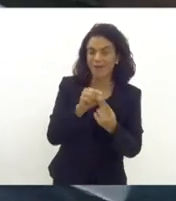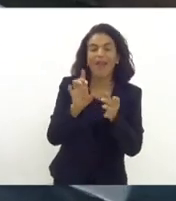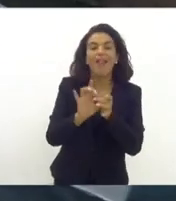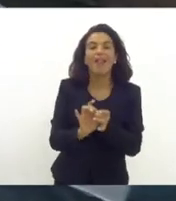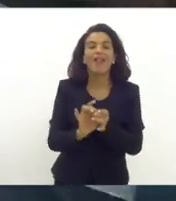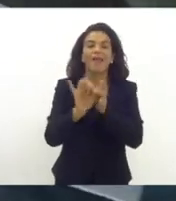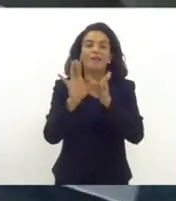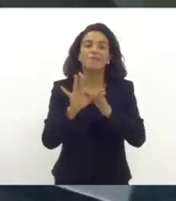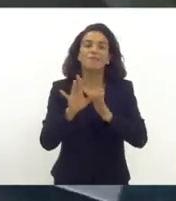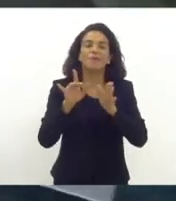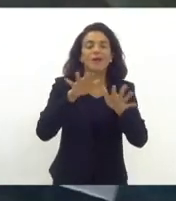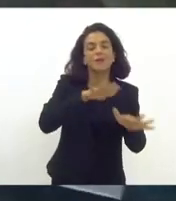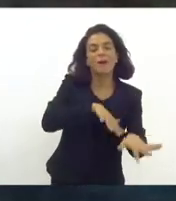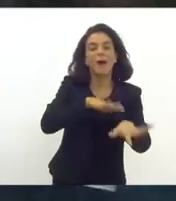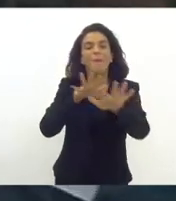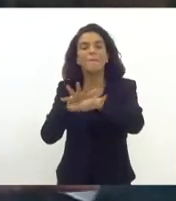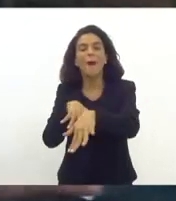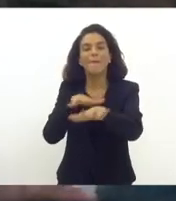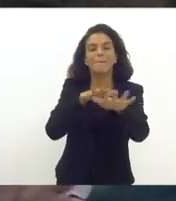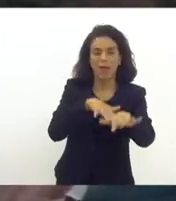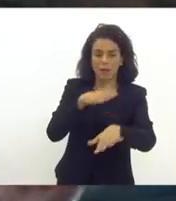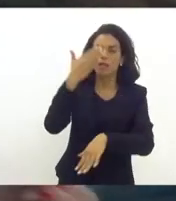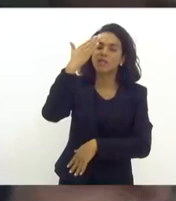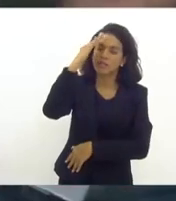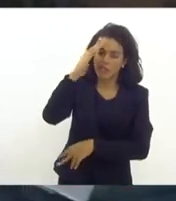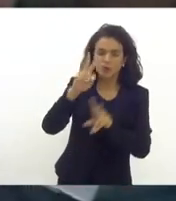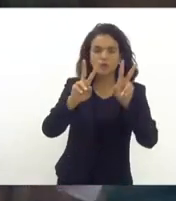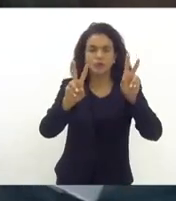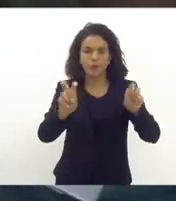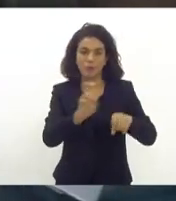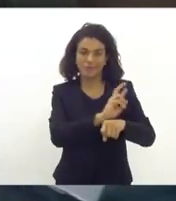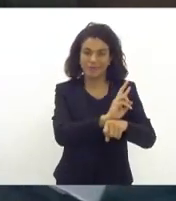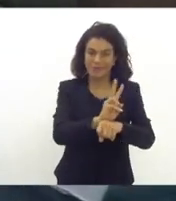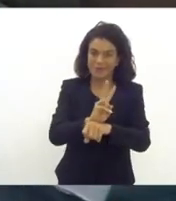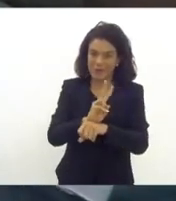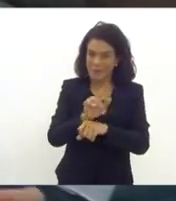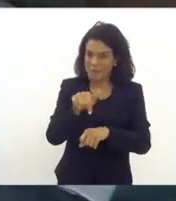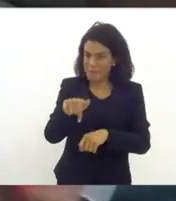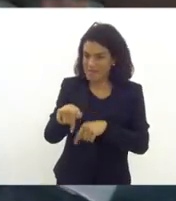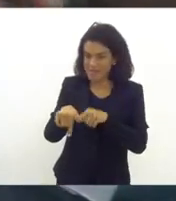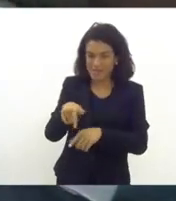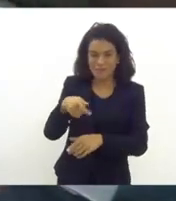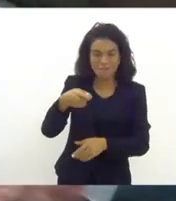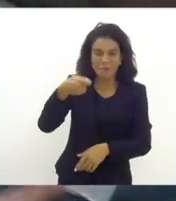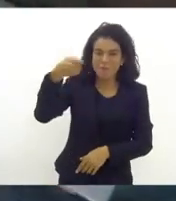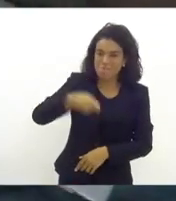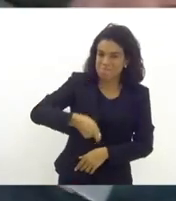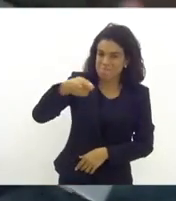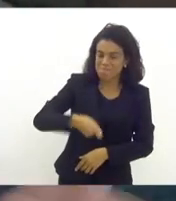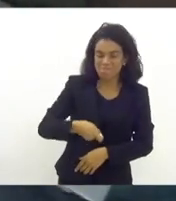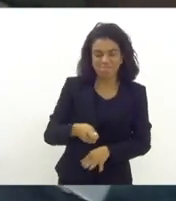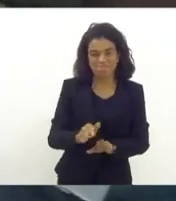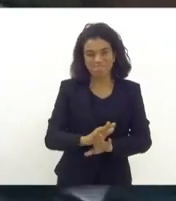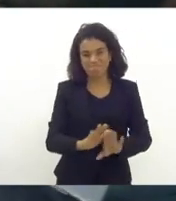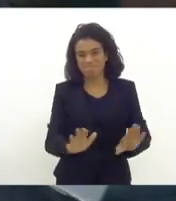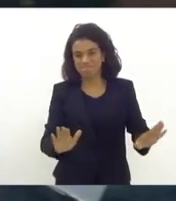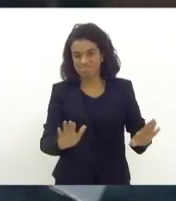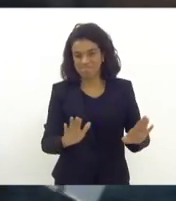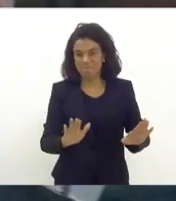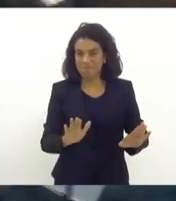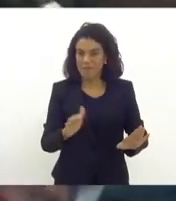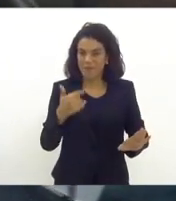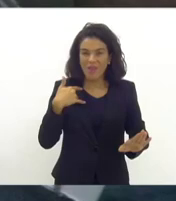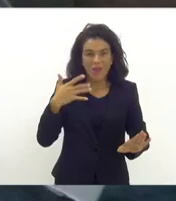liberdade de poder entendemos as questões de segurança mas elas não podem engessar mais então eu eu acho que